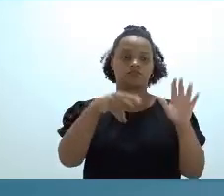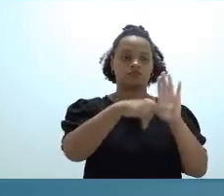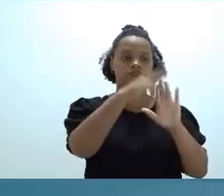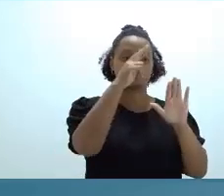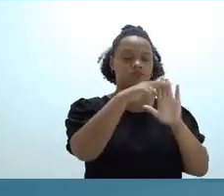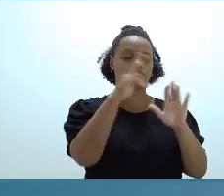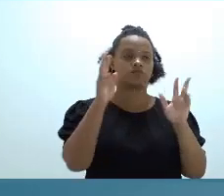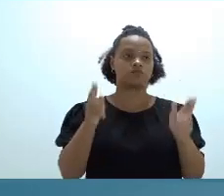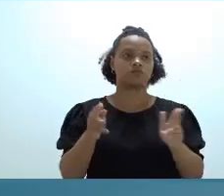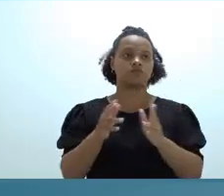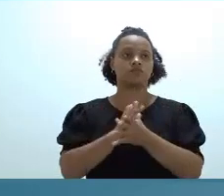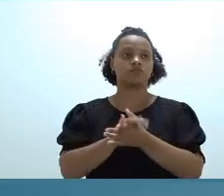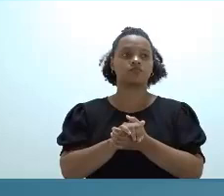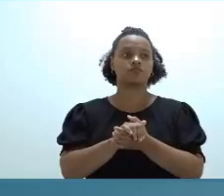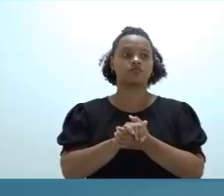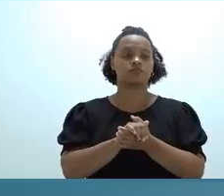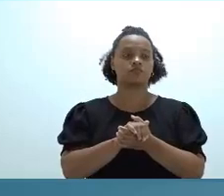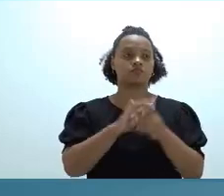Obrigado, desembargador.